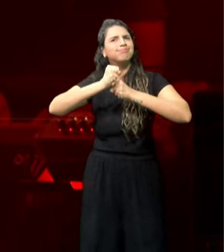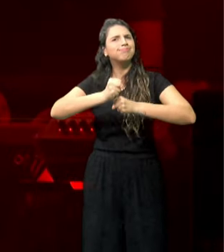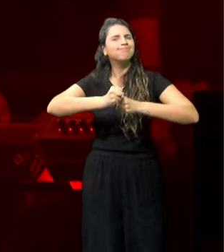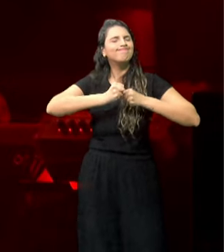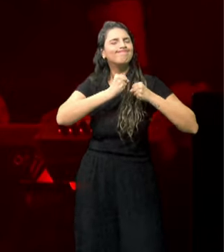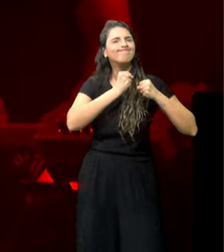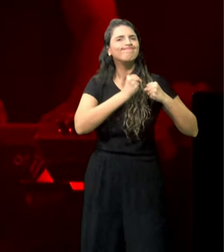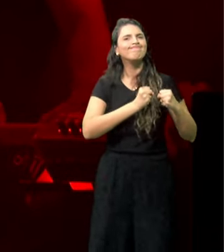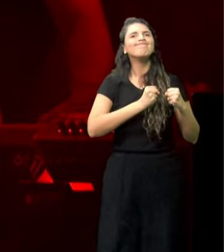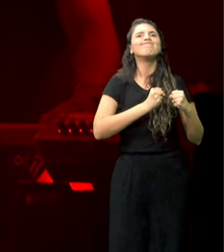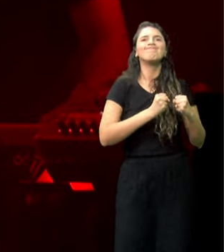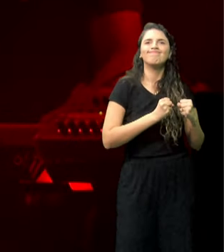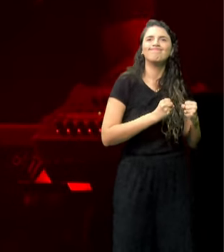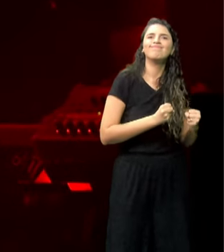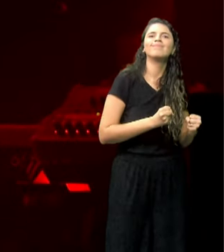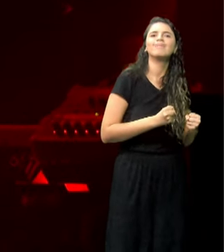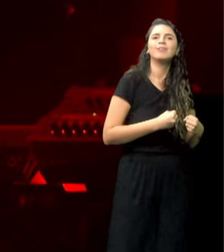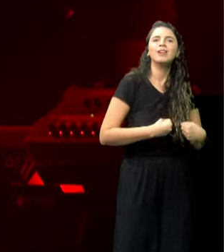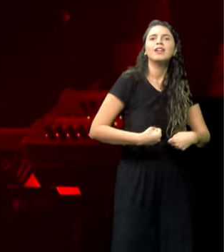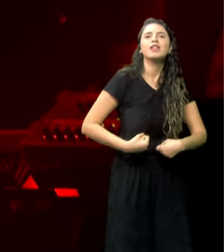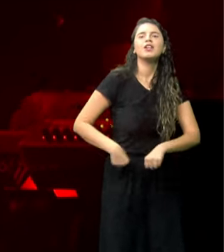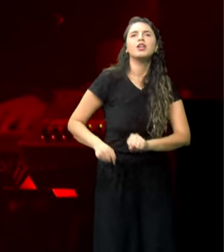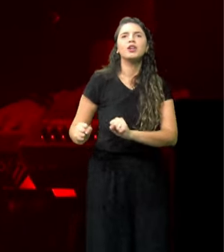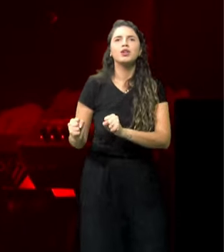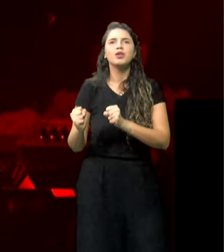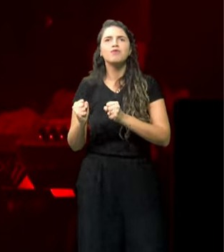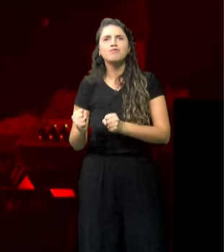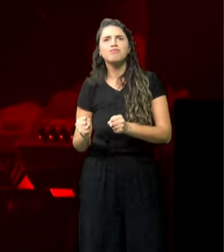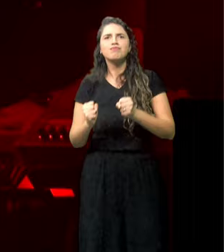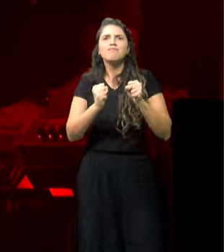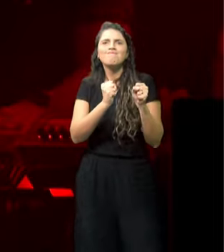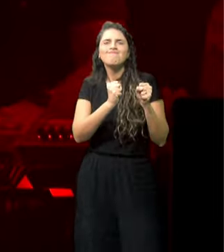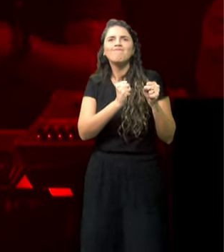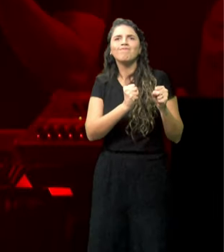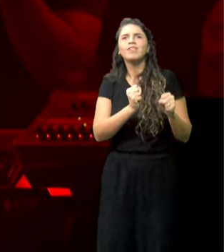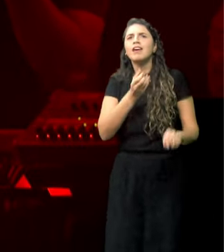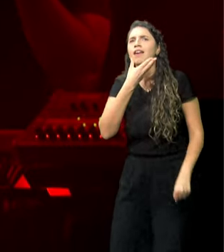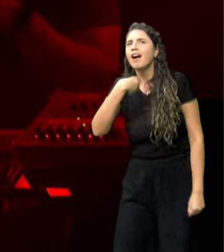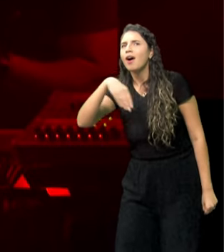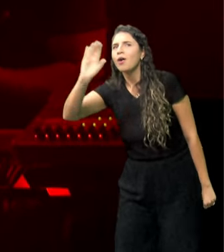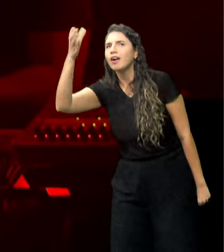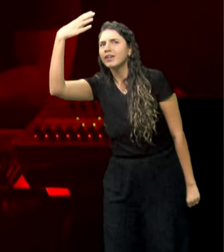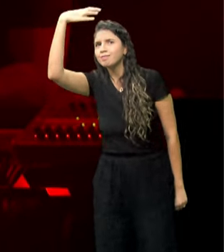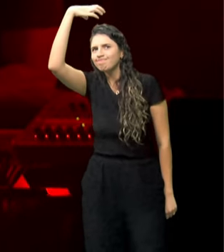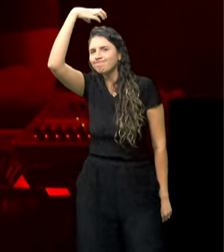E o poder.